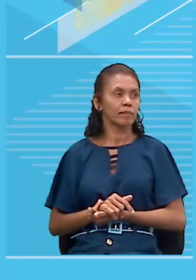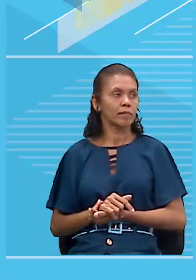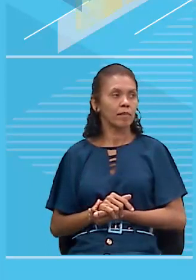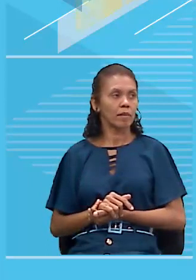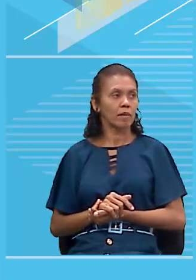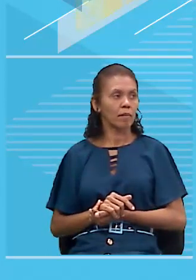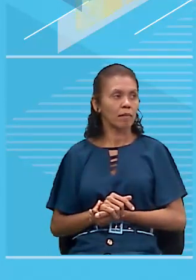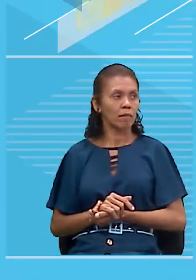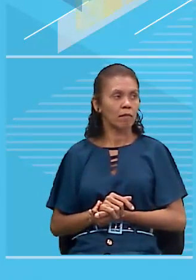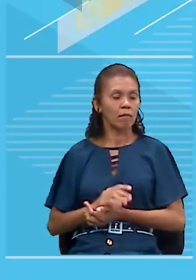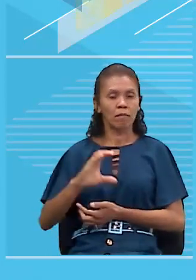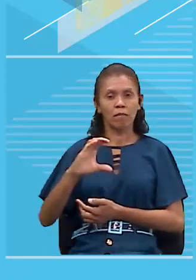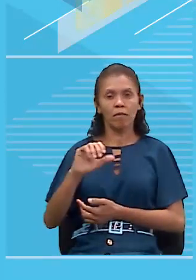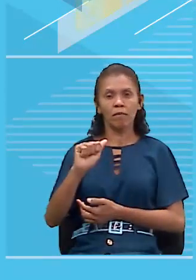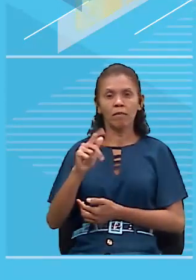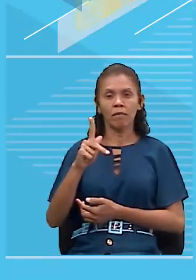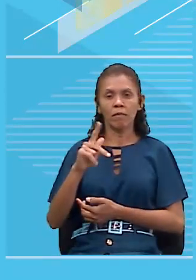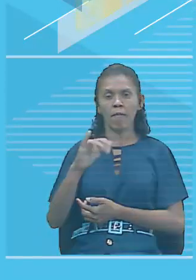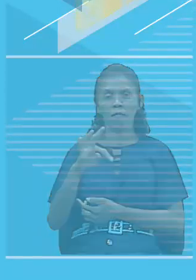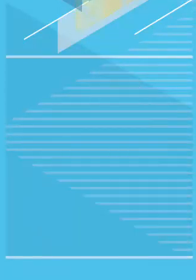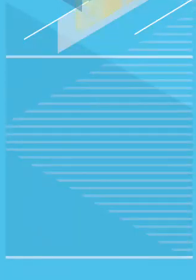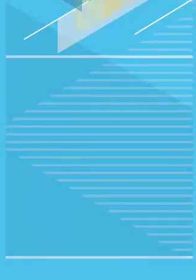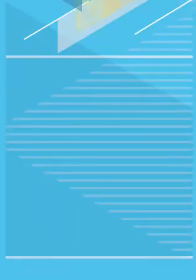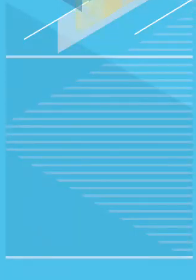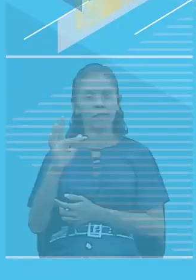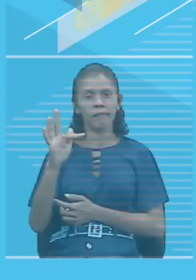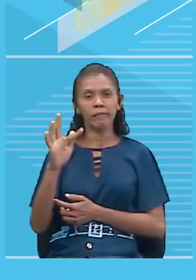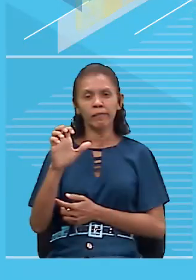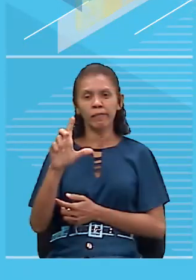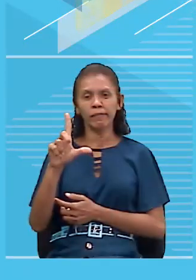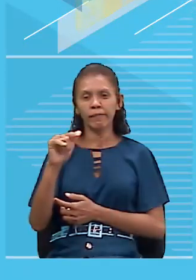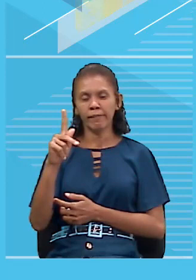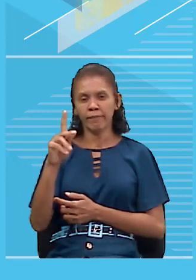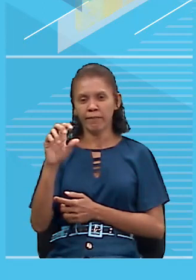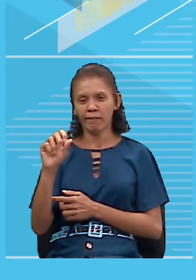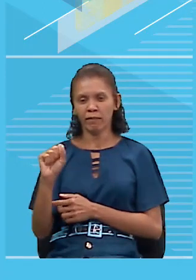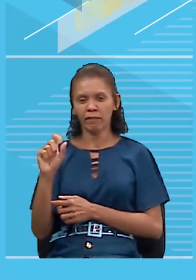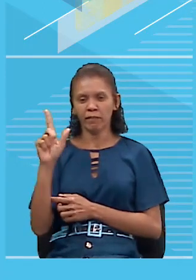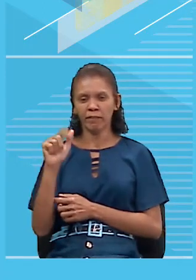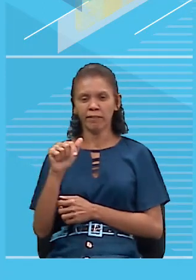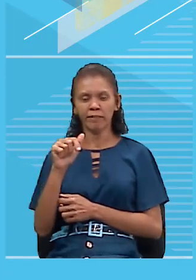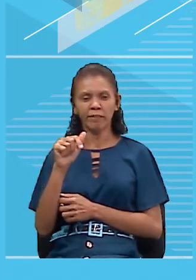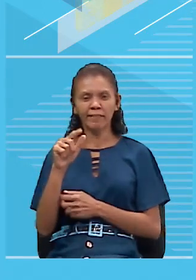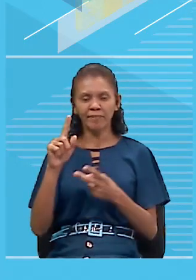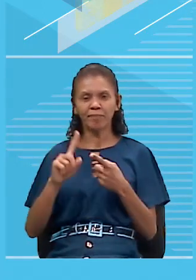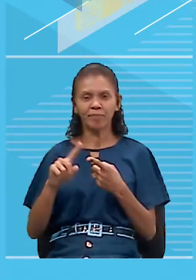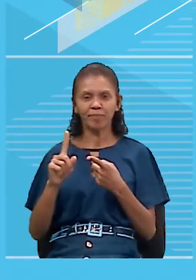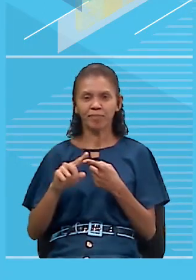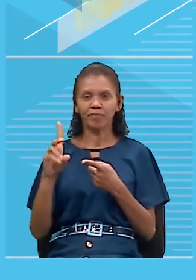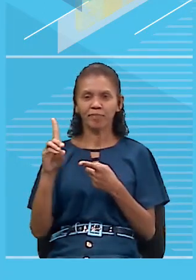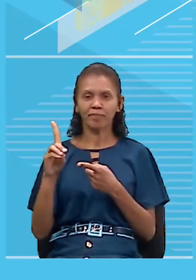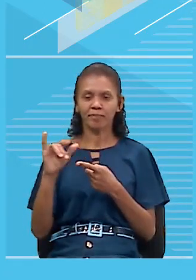Capitão Philips é o nome do filme Tá bom Diamante de Sangue já foi